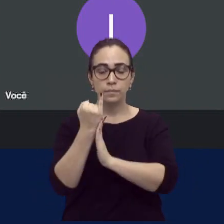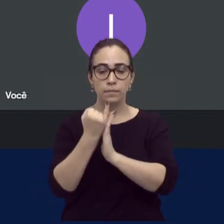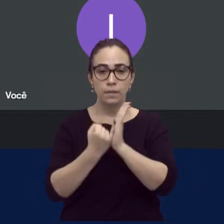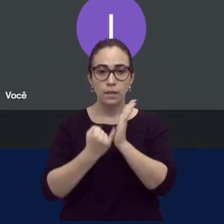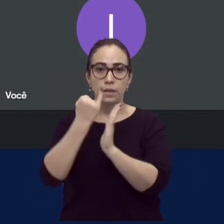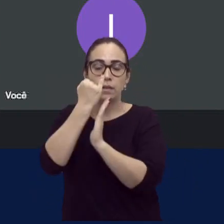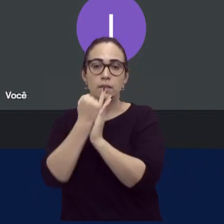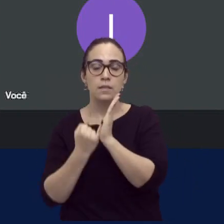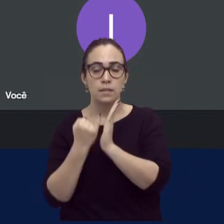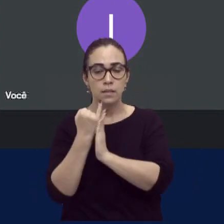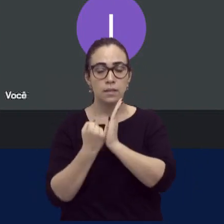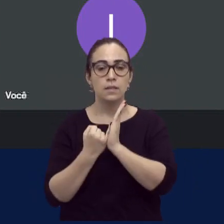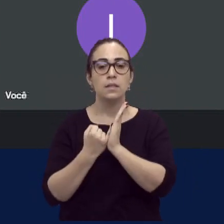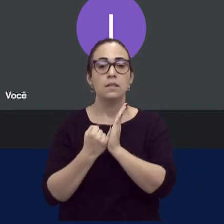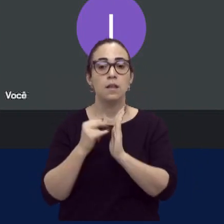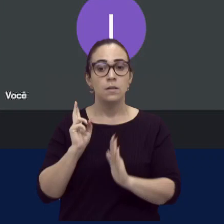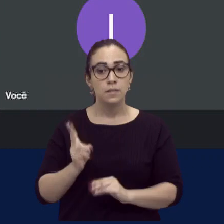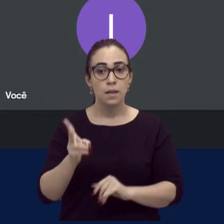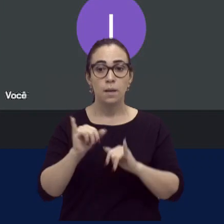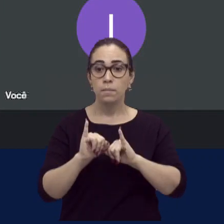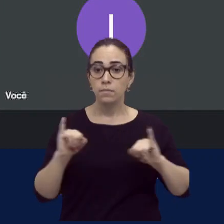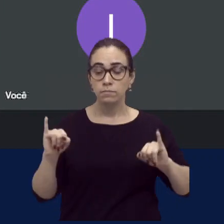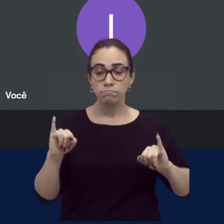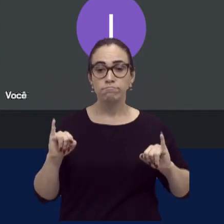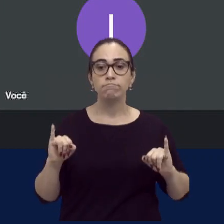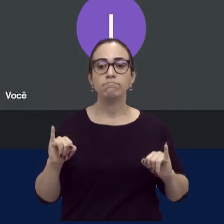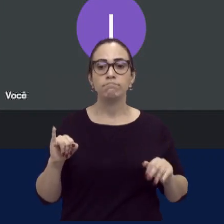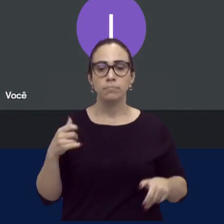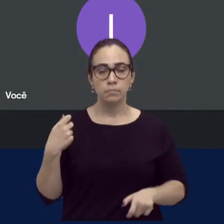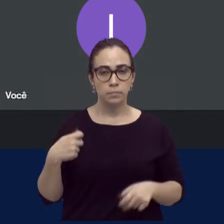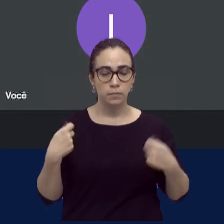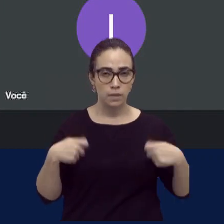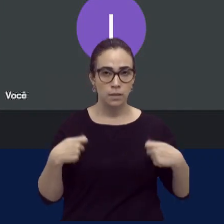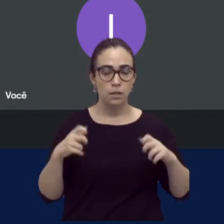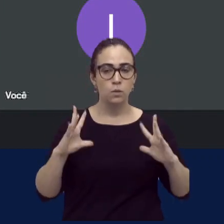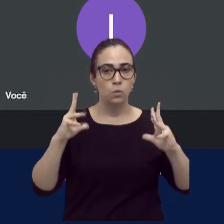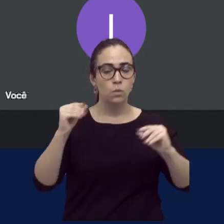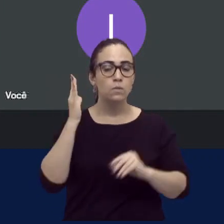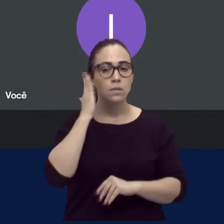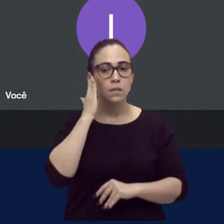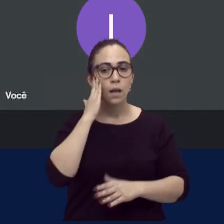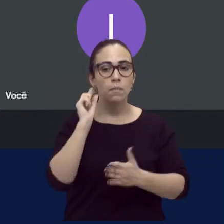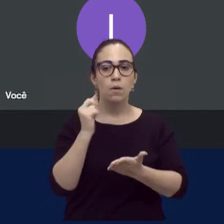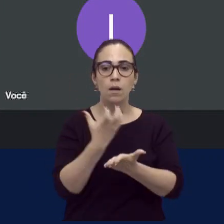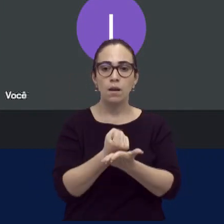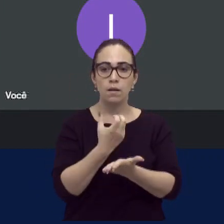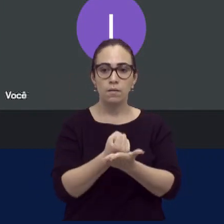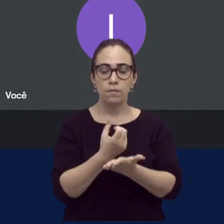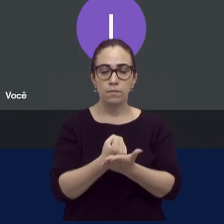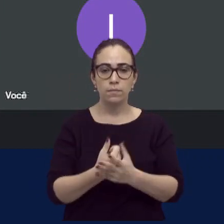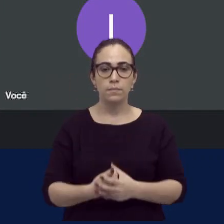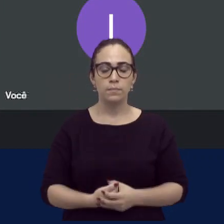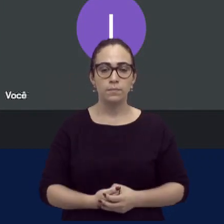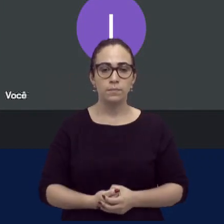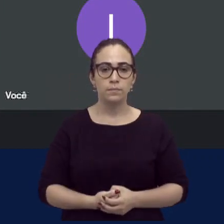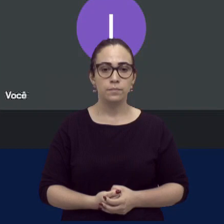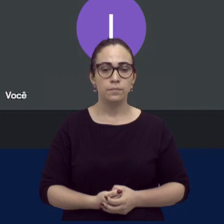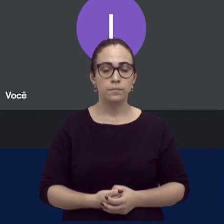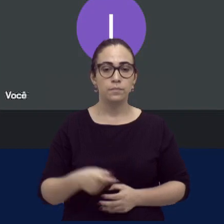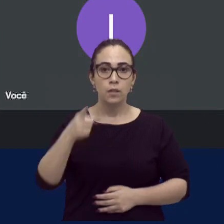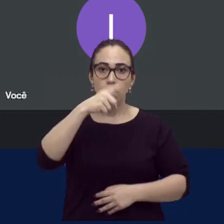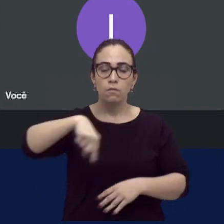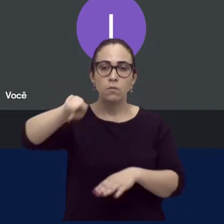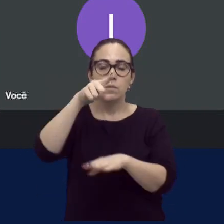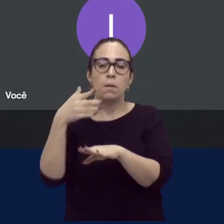é pontuado, né, a gente faz esse aviso para que todos saibam que estamos sendo gravados. A